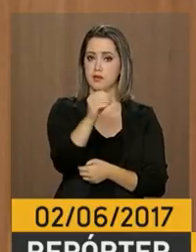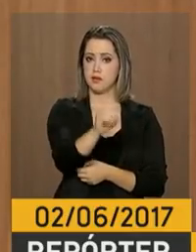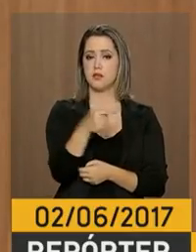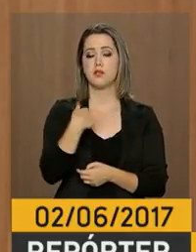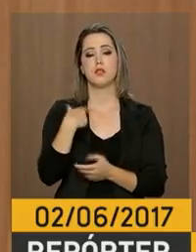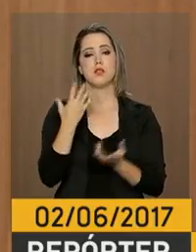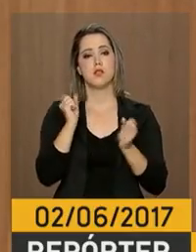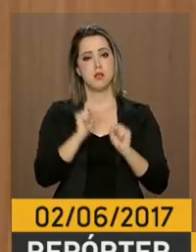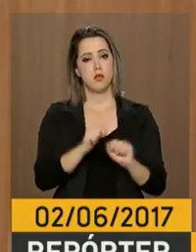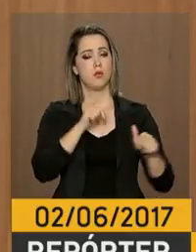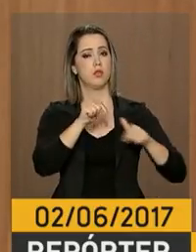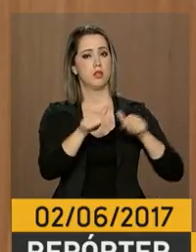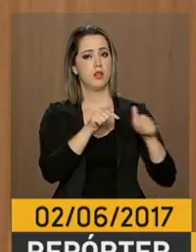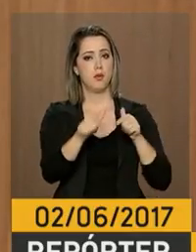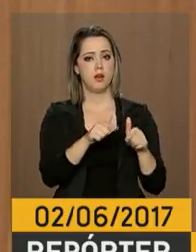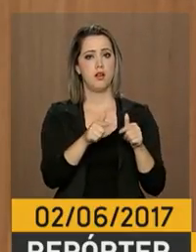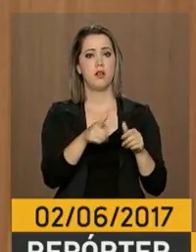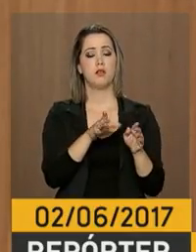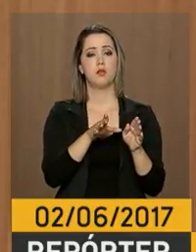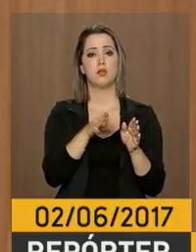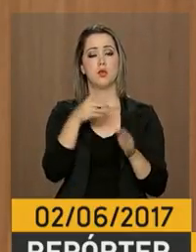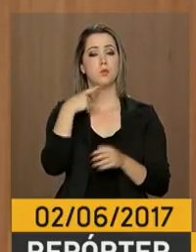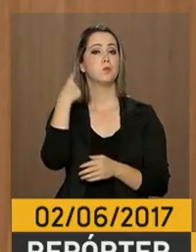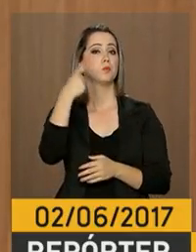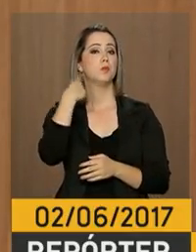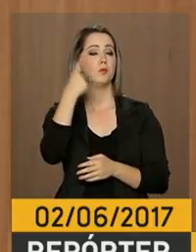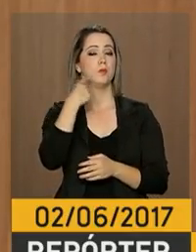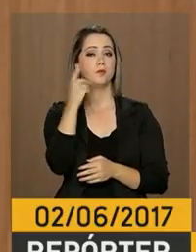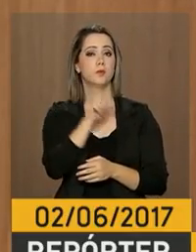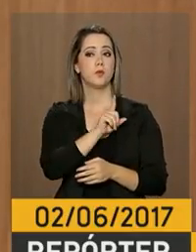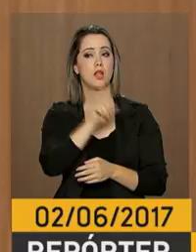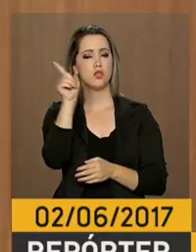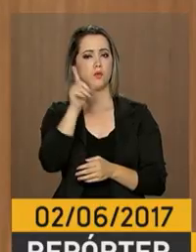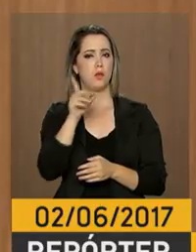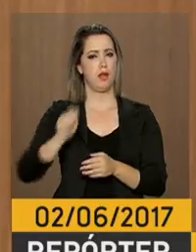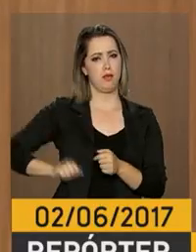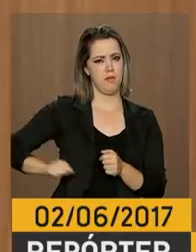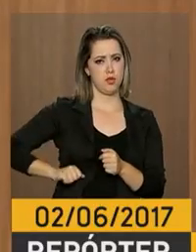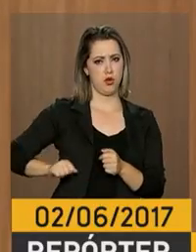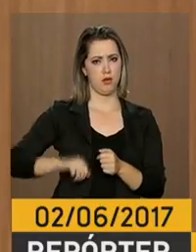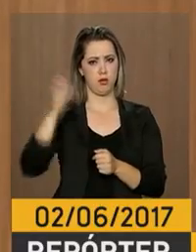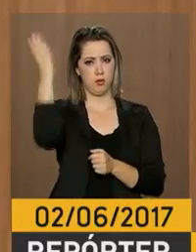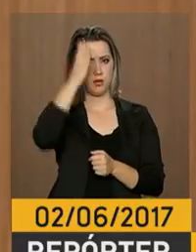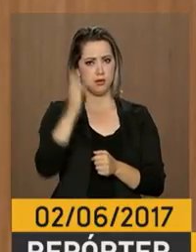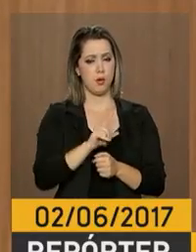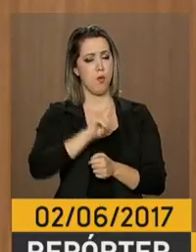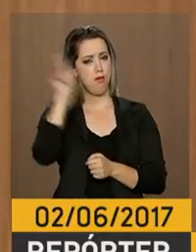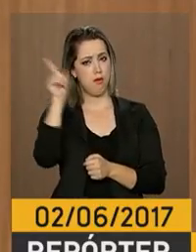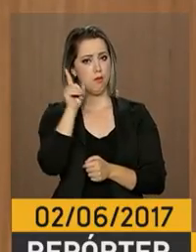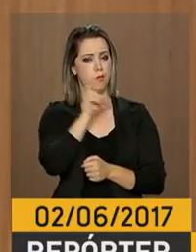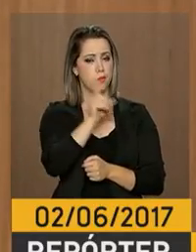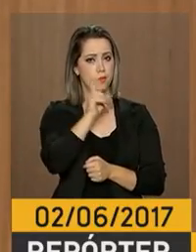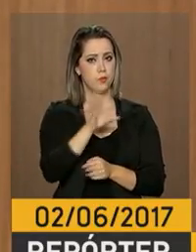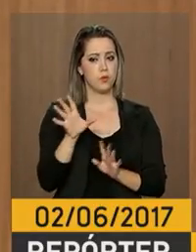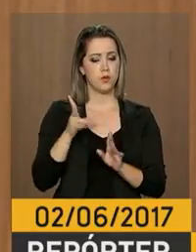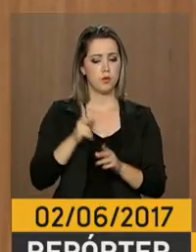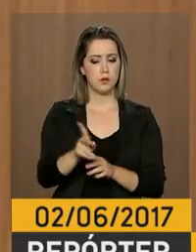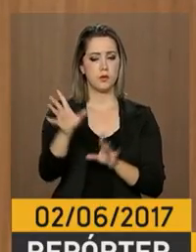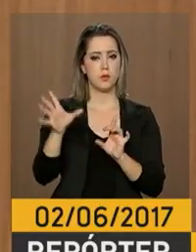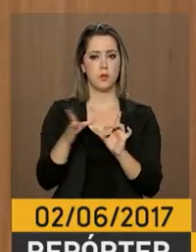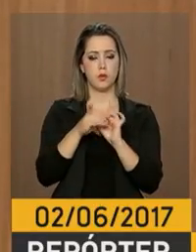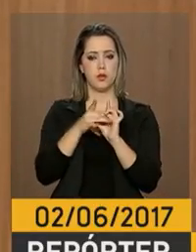prestar serviços da embaixada brasileira em washington mantendo firmes meus laços com o